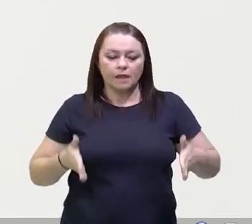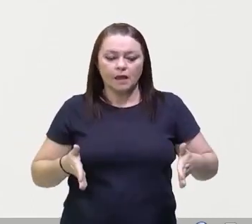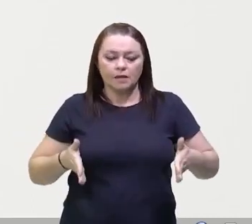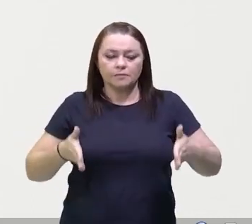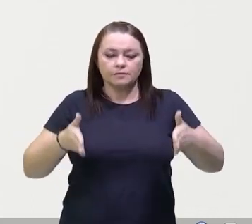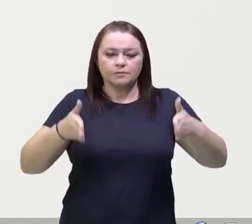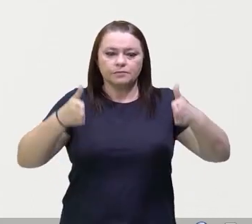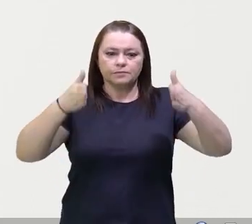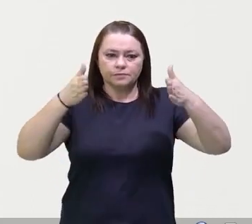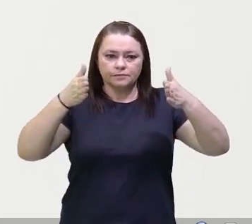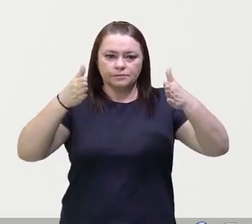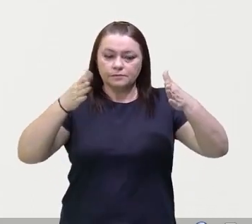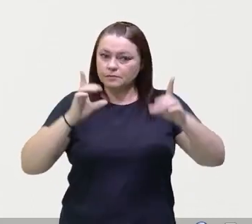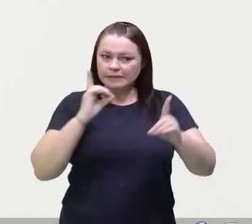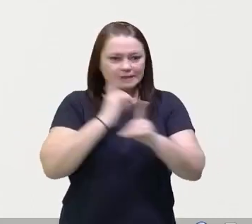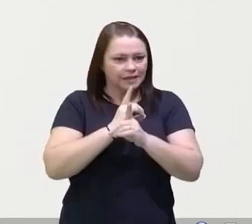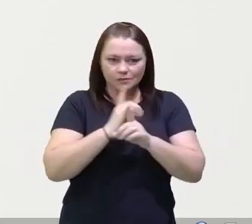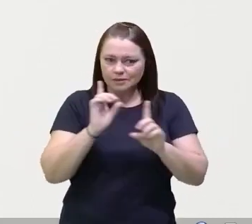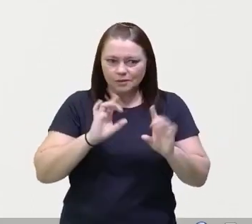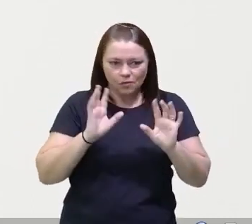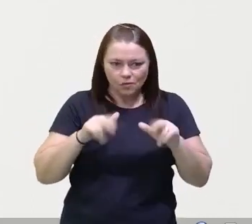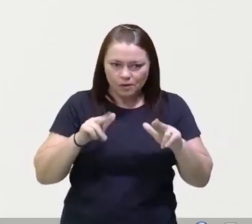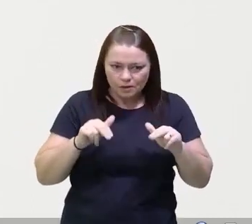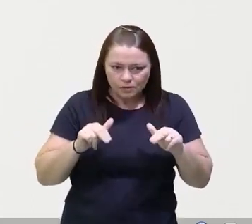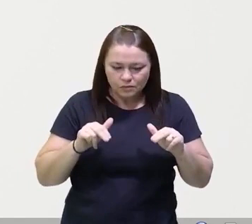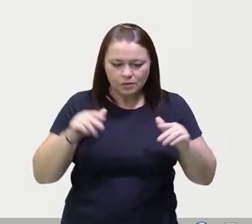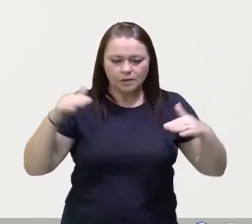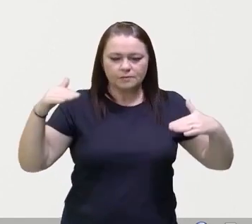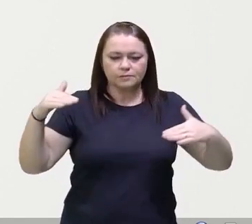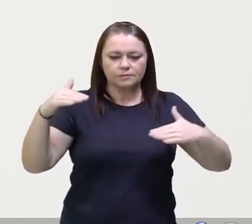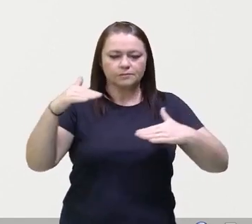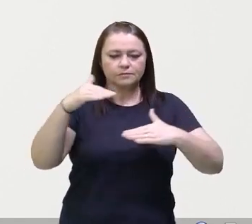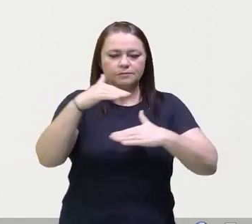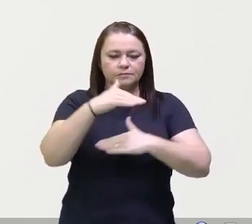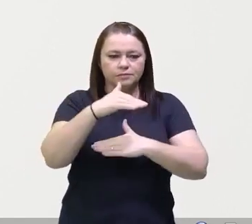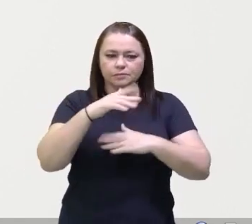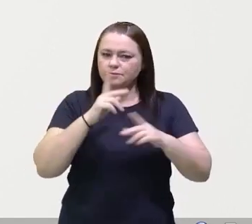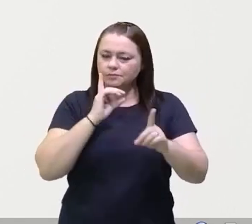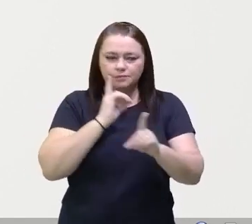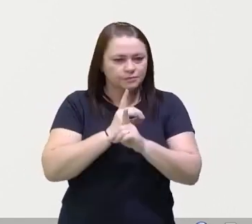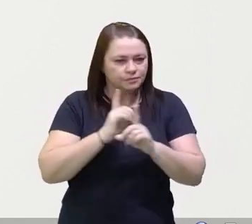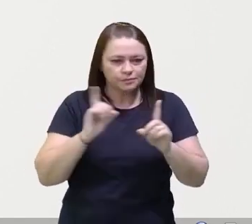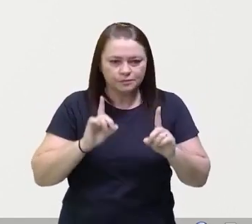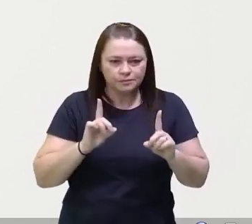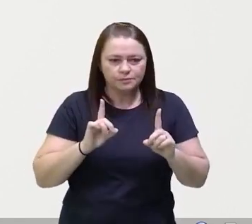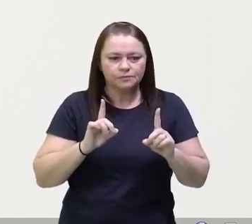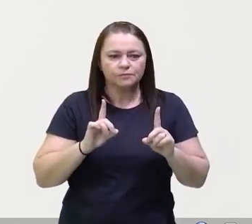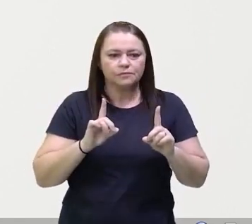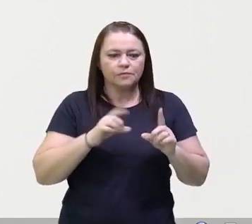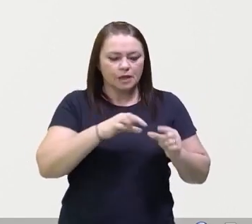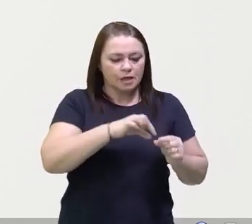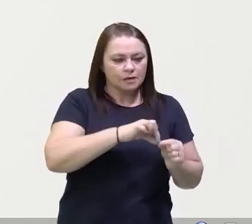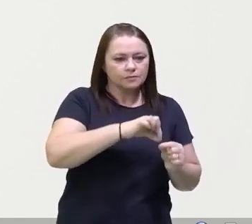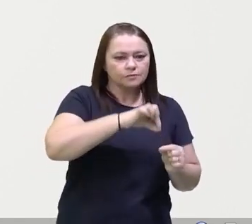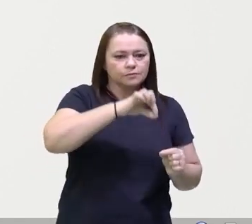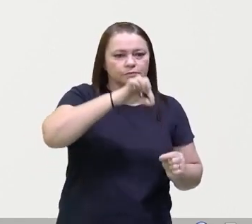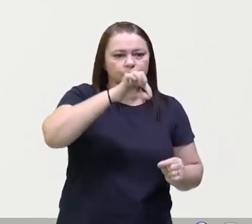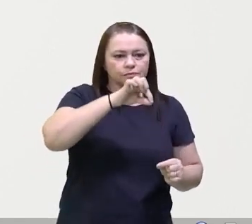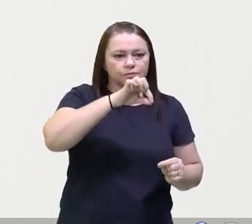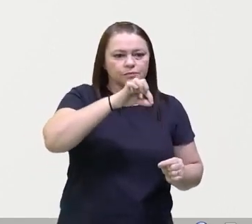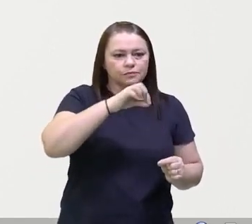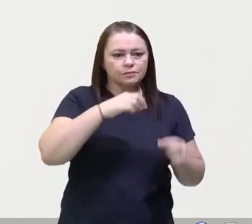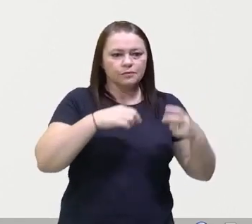lado paralelo. Muito bem. Medidas iguais, ou seja, se aqui vale 3, aqui também